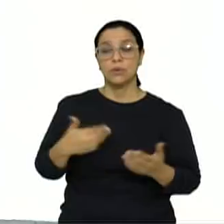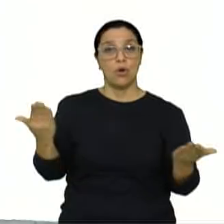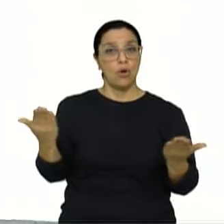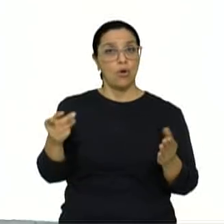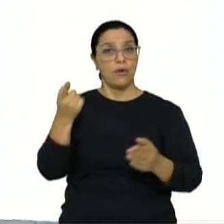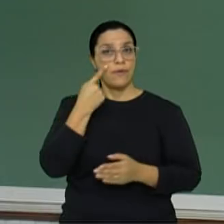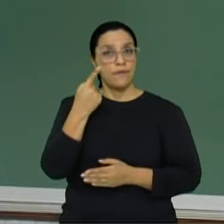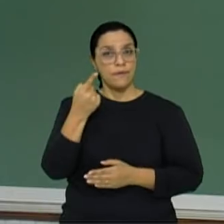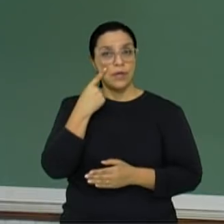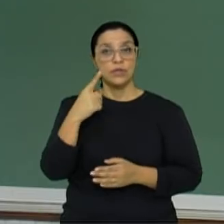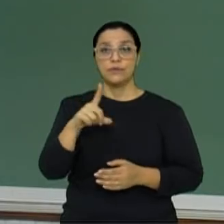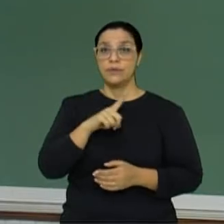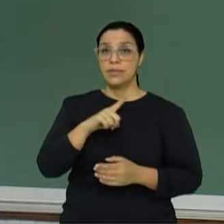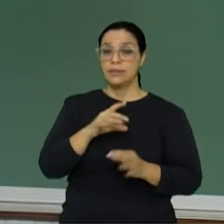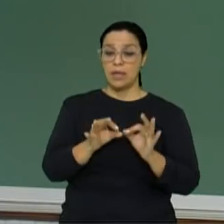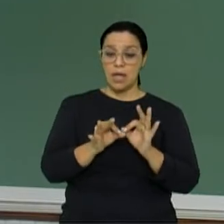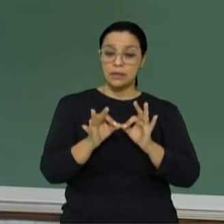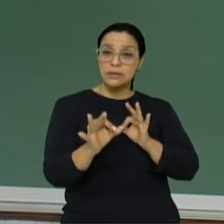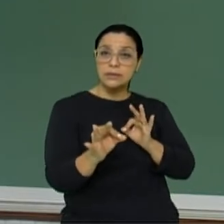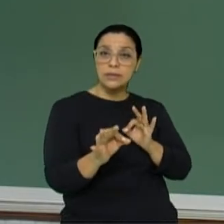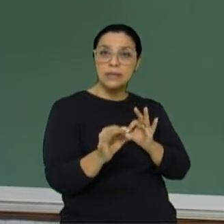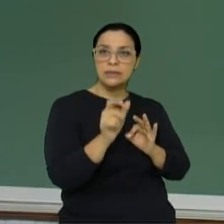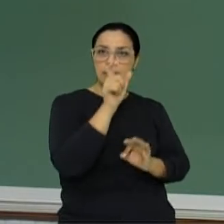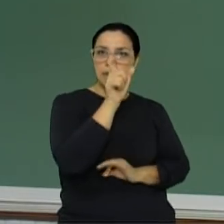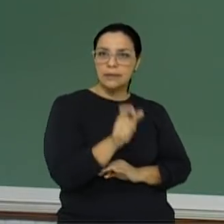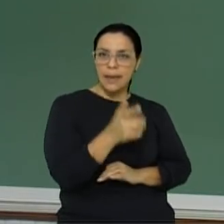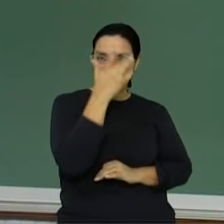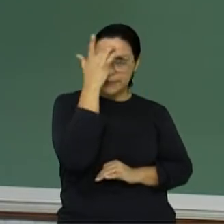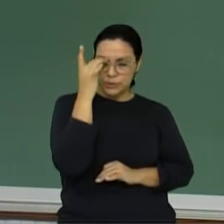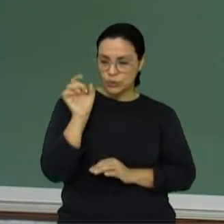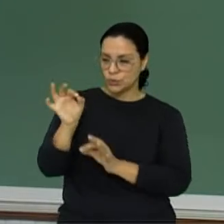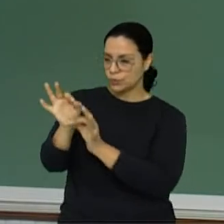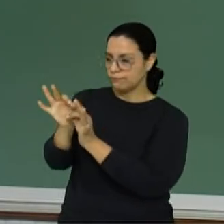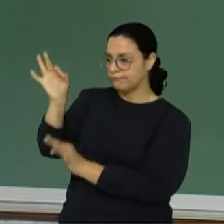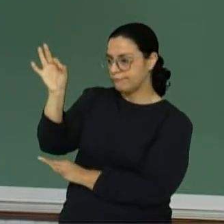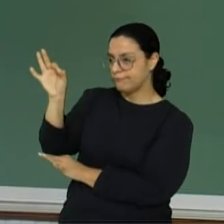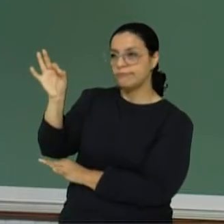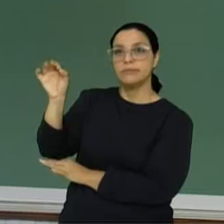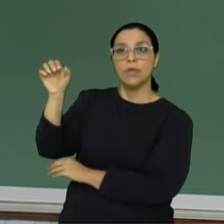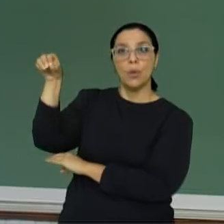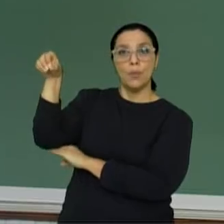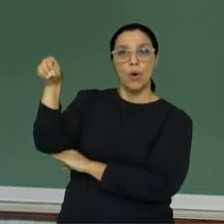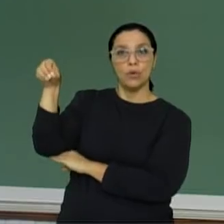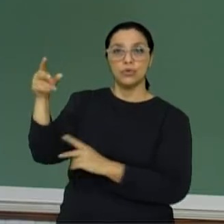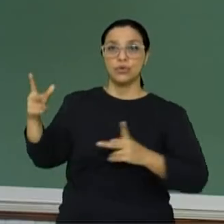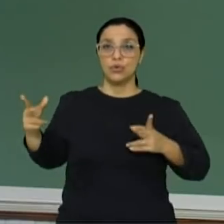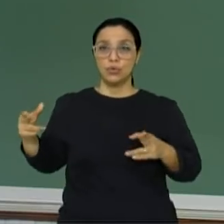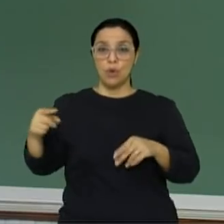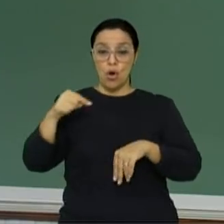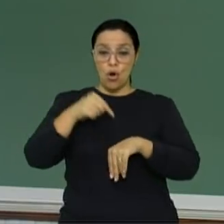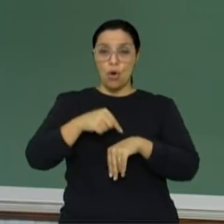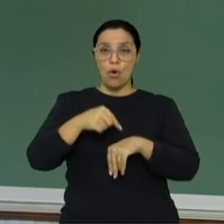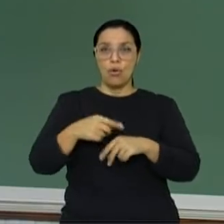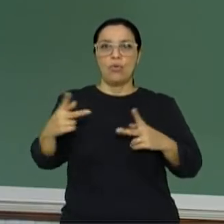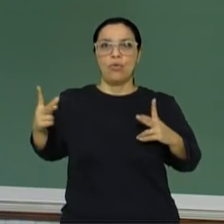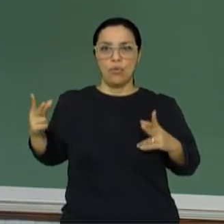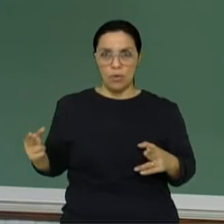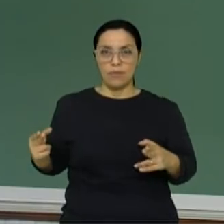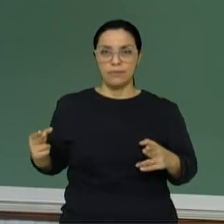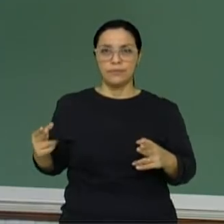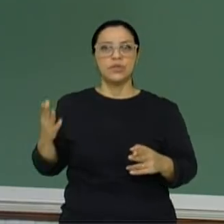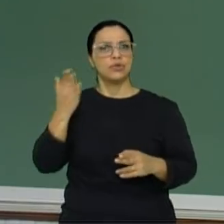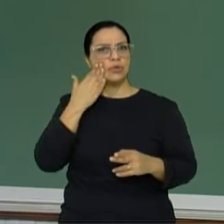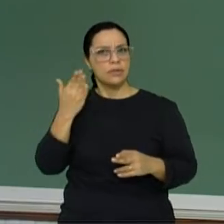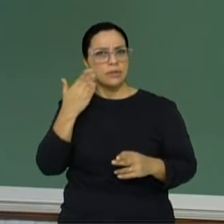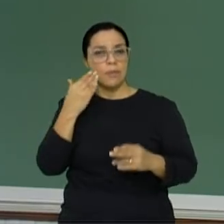assim, você tem a medida da sombra do poste no mesmo tempo que você tem a medida da sombra da pessoa, né?